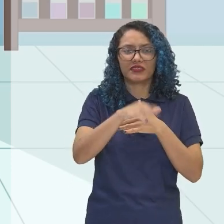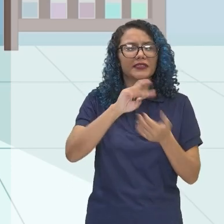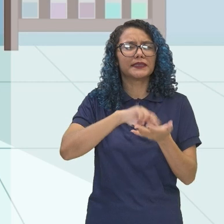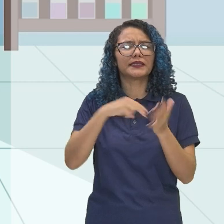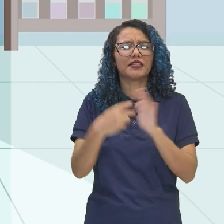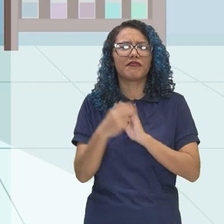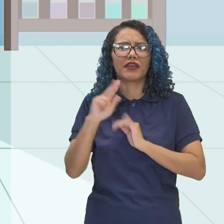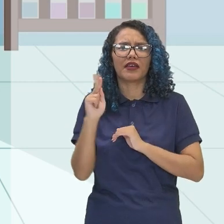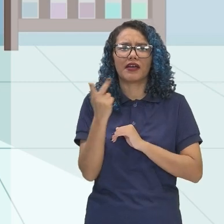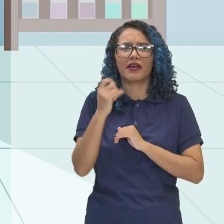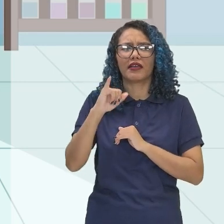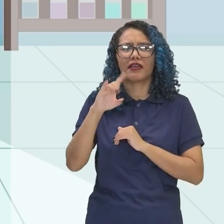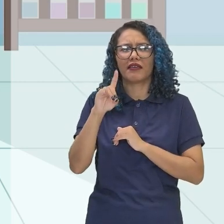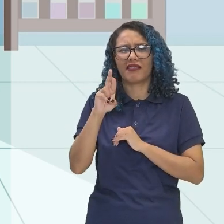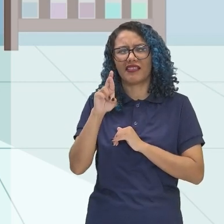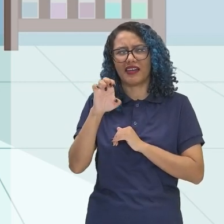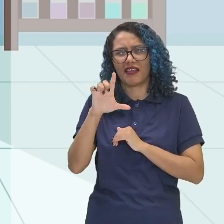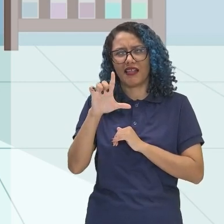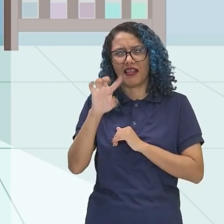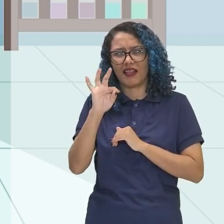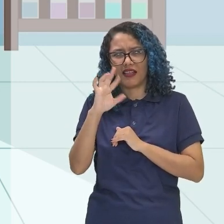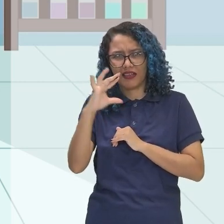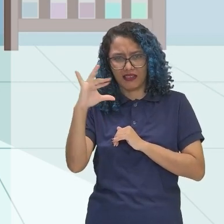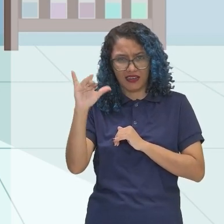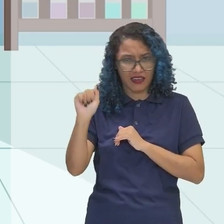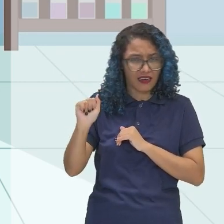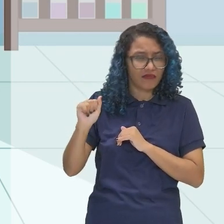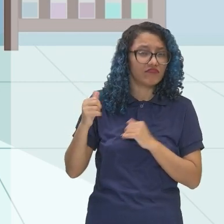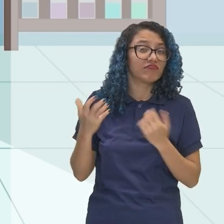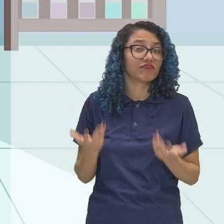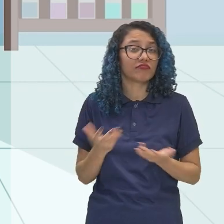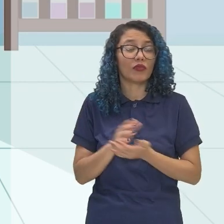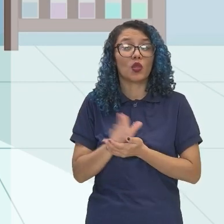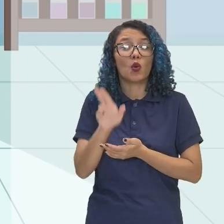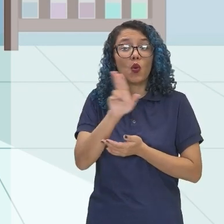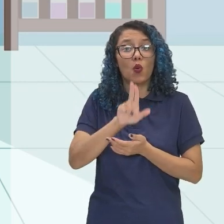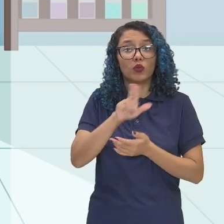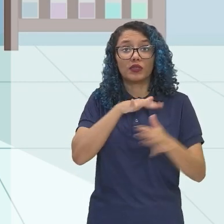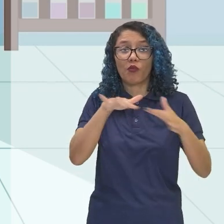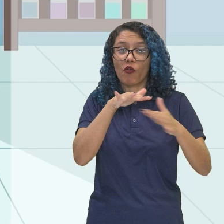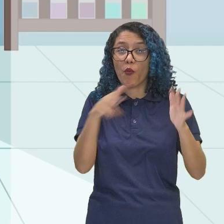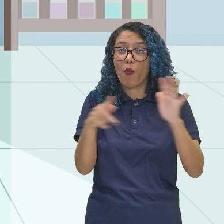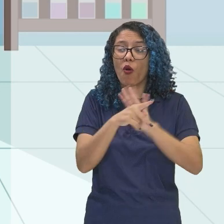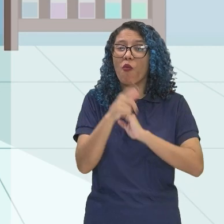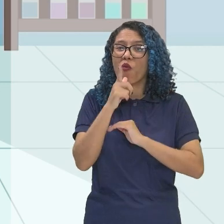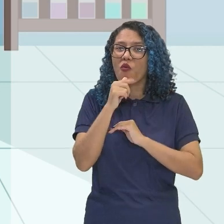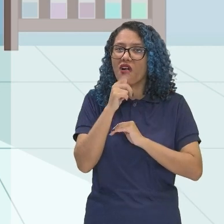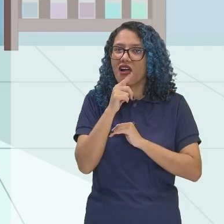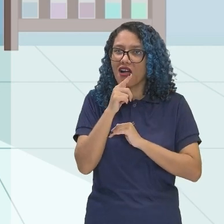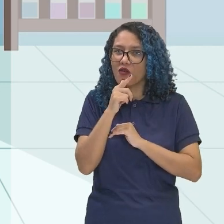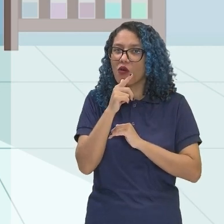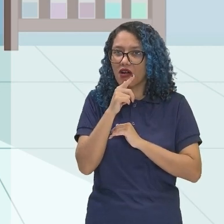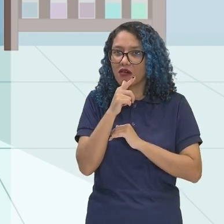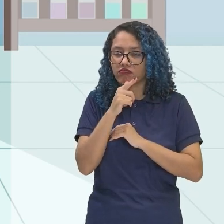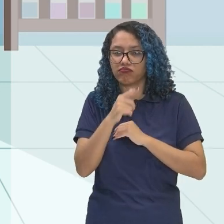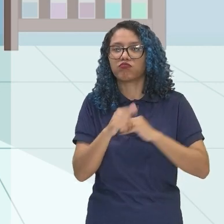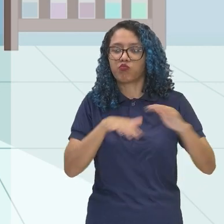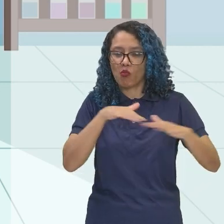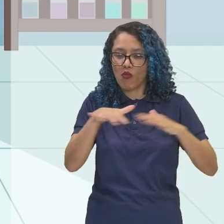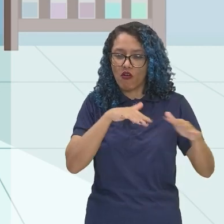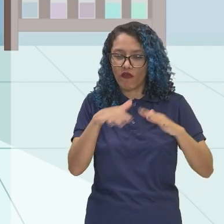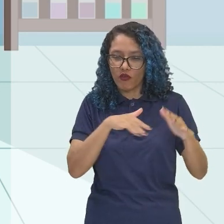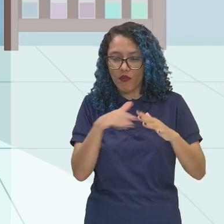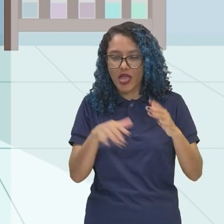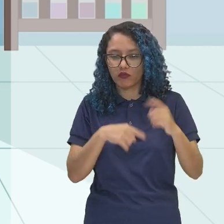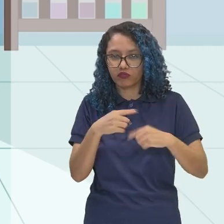energia hidrelétrica? A energia hidrelétrica utiliza o movimento da água. E esse movimento é chamado